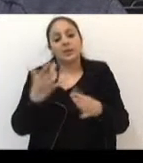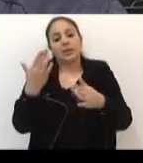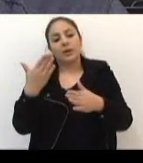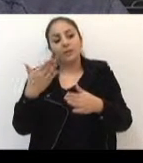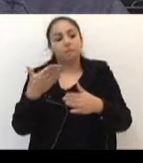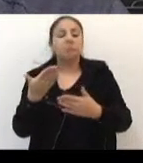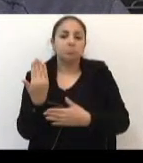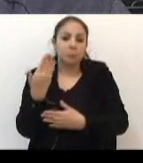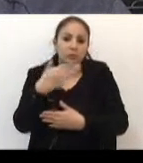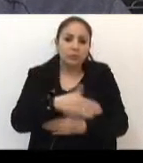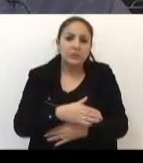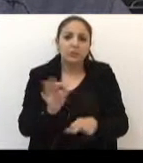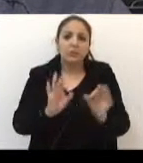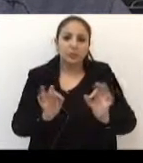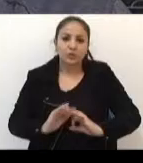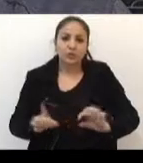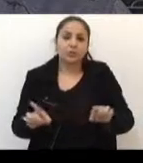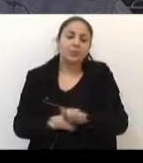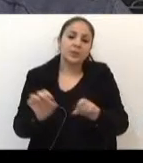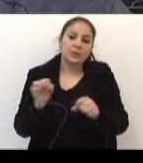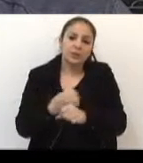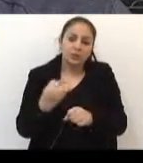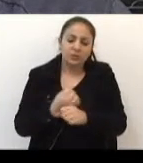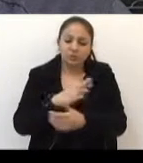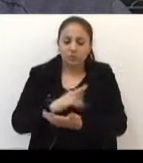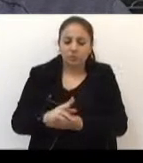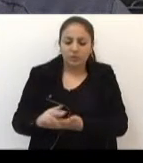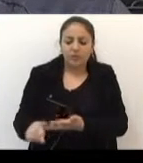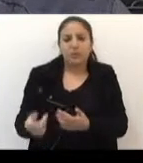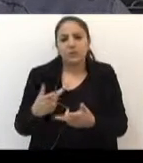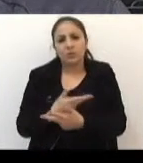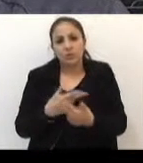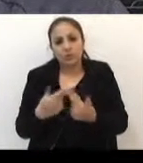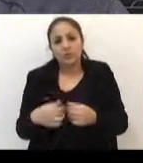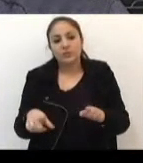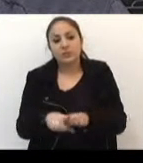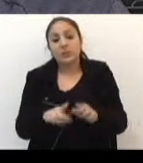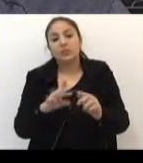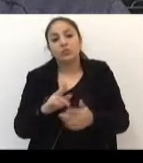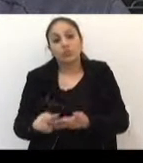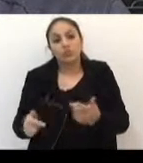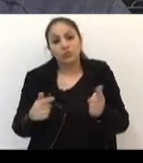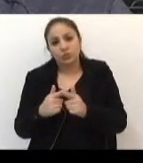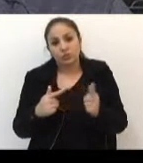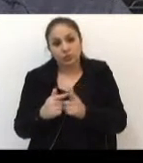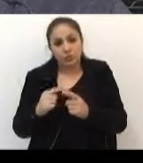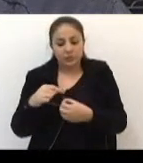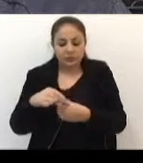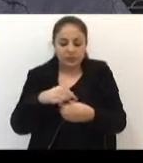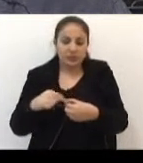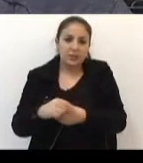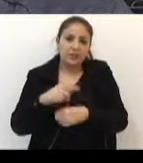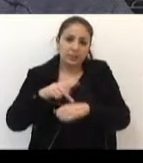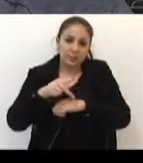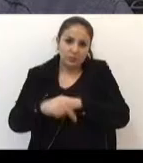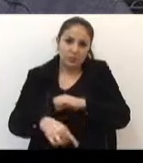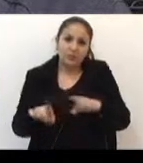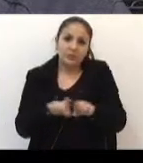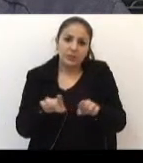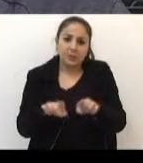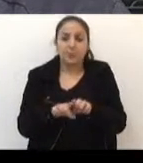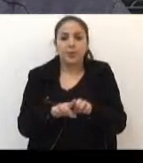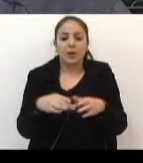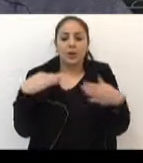projeto e autorização de construção de diversos empreendimentos e aí de vários tipos da cidade de Passo Fundo, e o passeio público não é